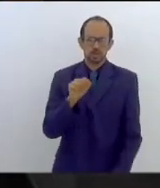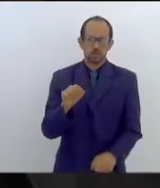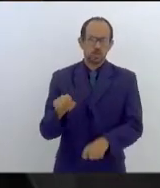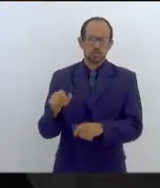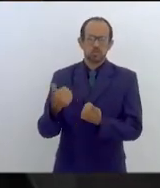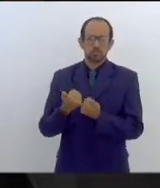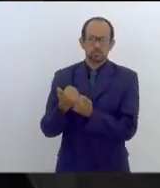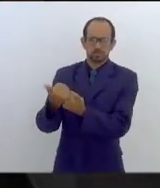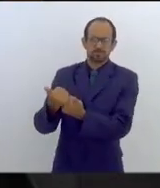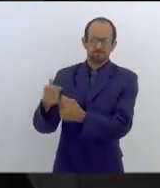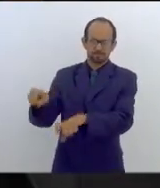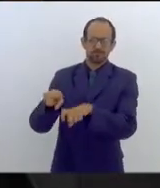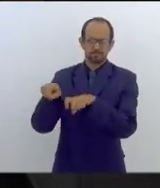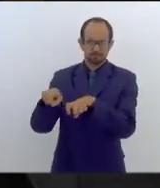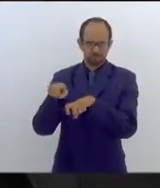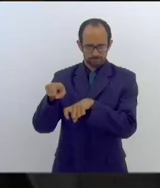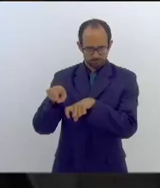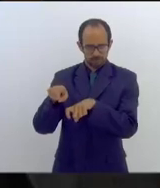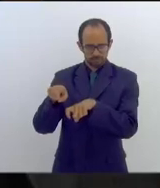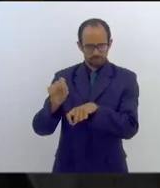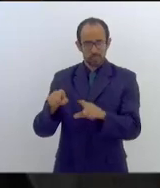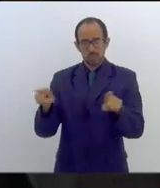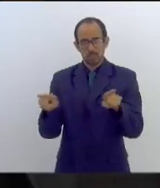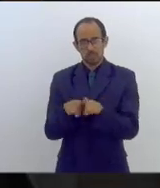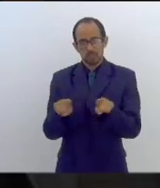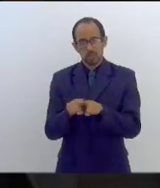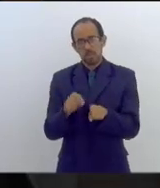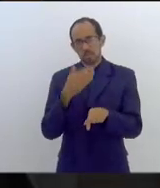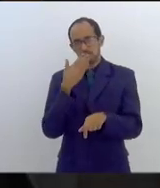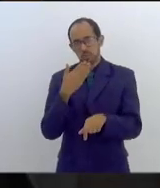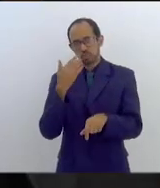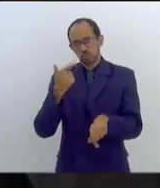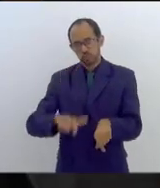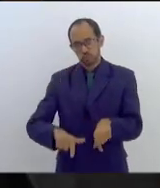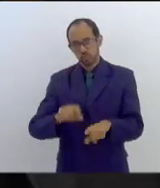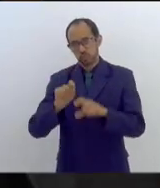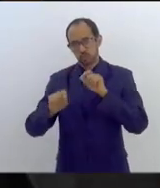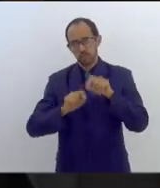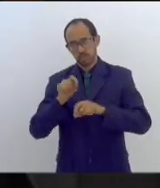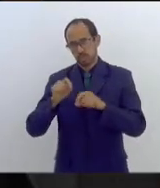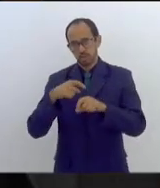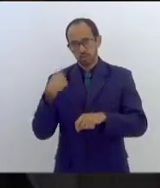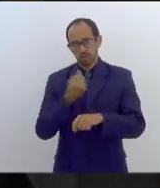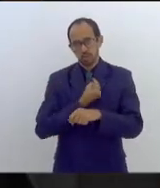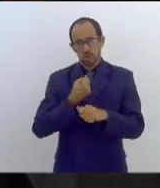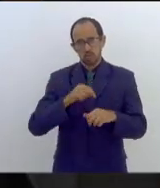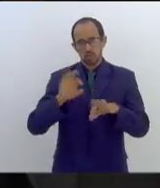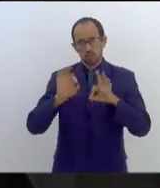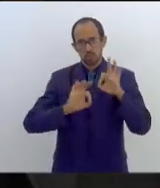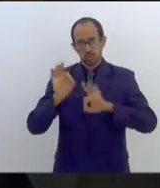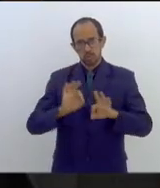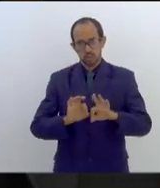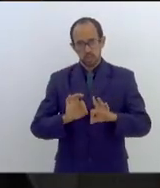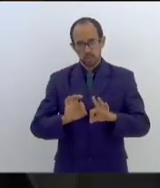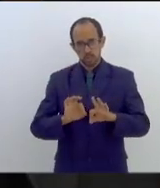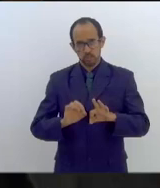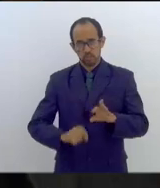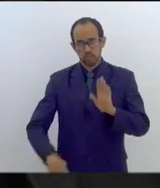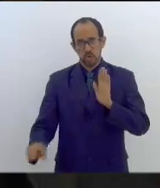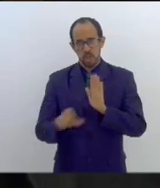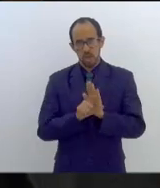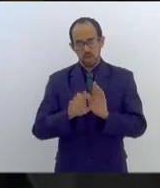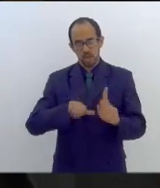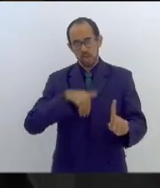Rio de Janeiro, e quero reforçar o nosso pedido de que o nosso projeto de lei, que reconhece a